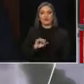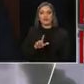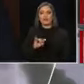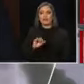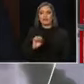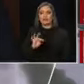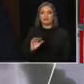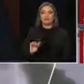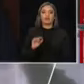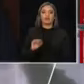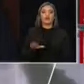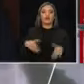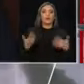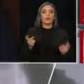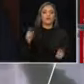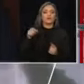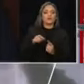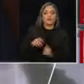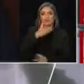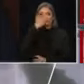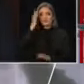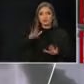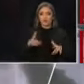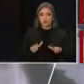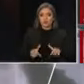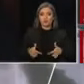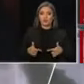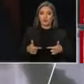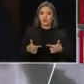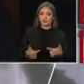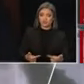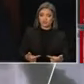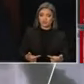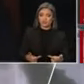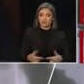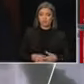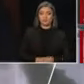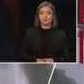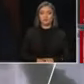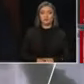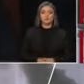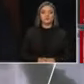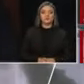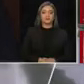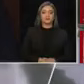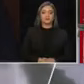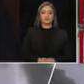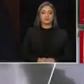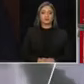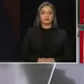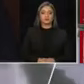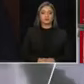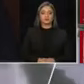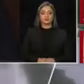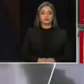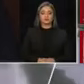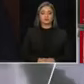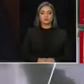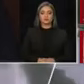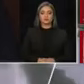visado pelo autor quando age. Teoria finalista da ação. E aqui eu